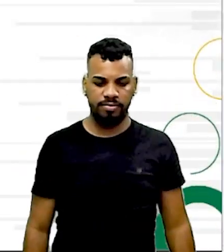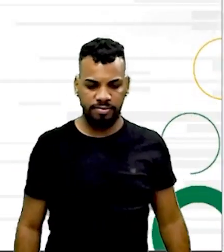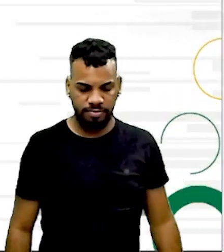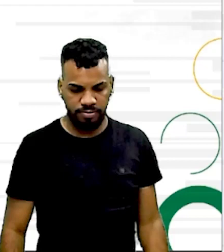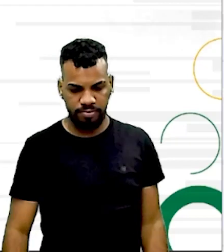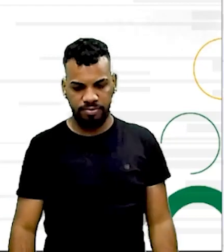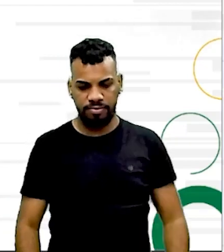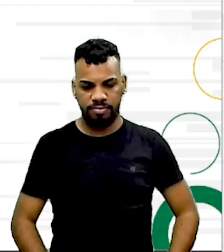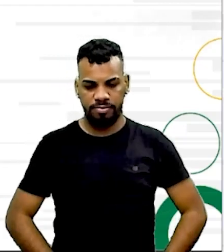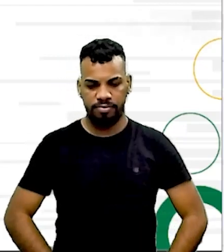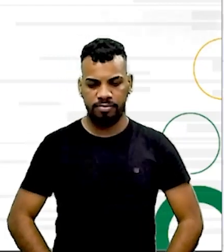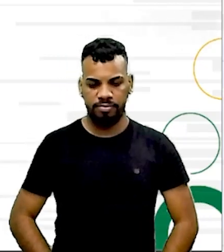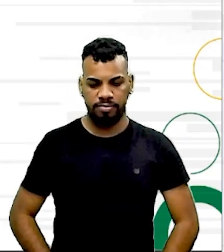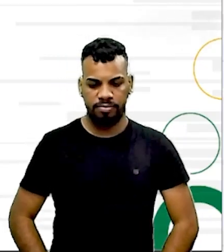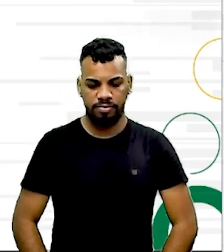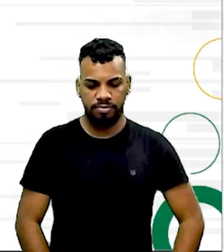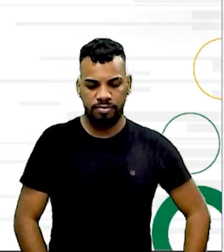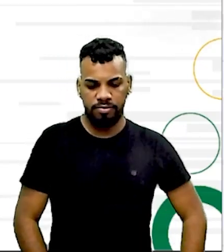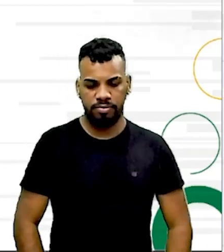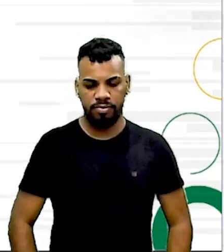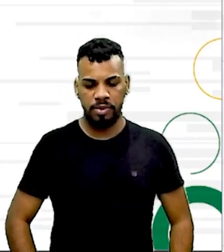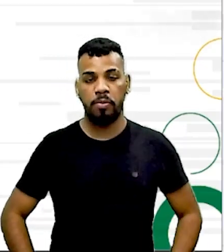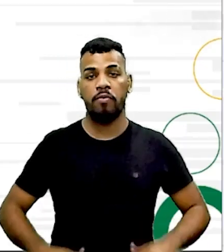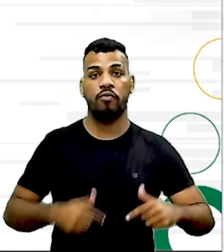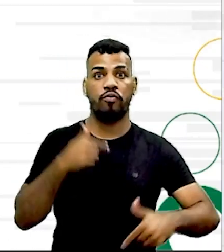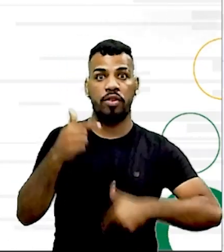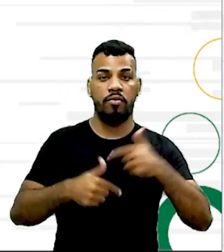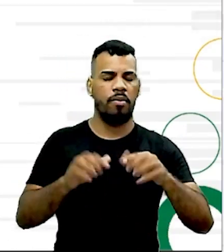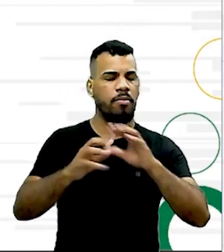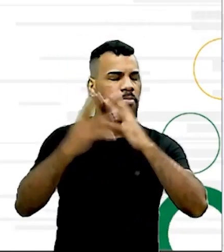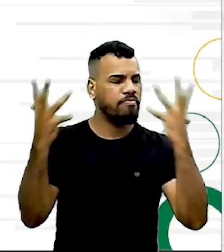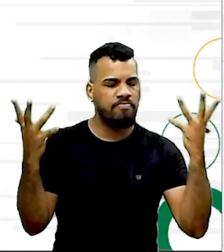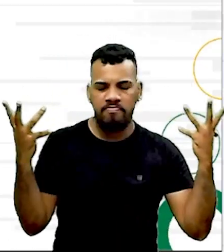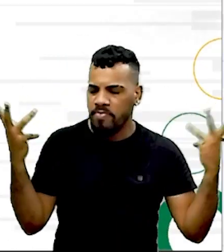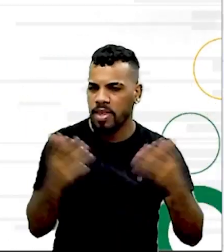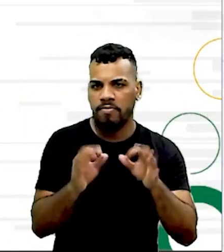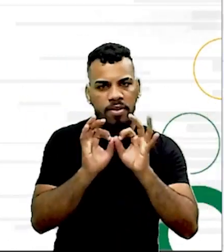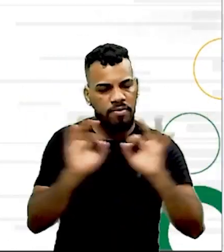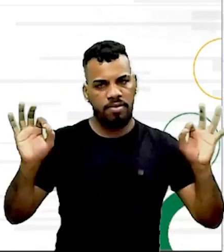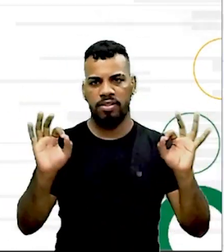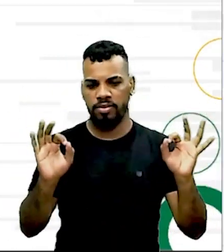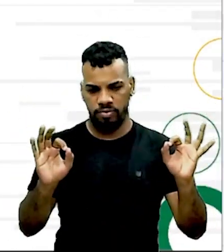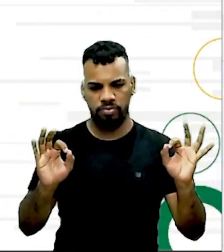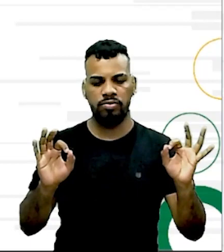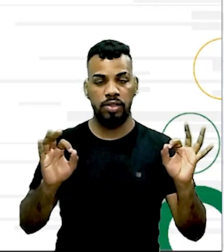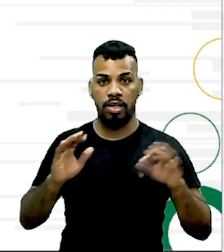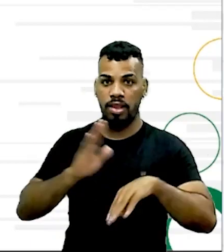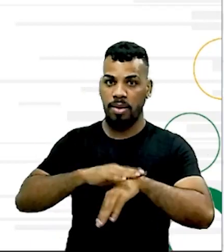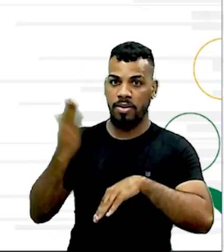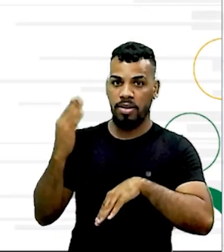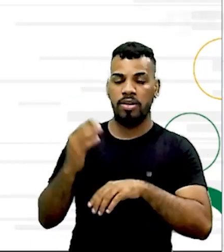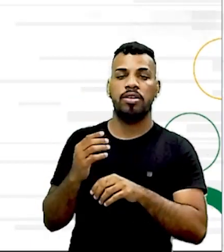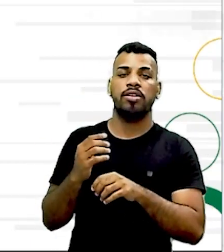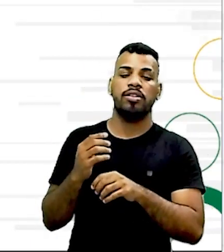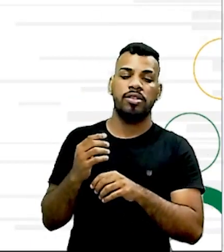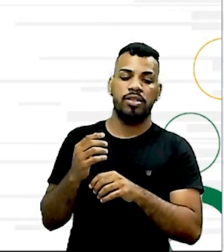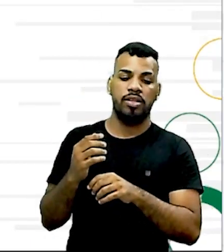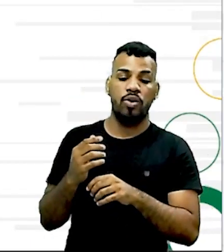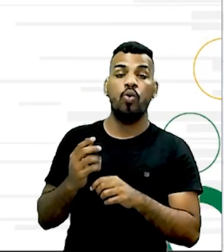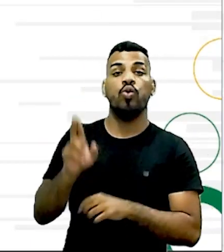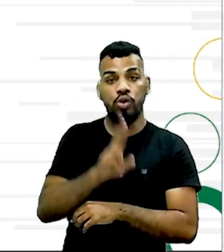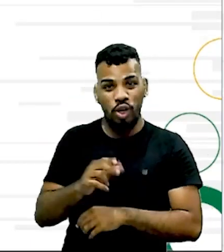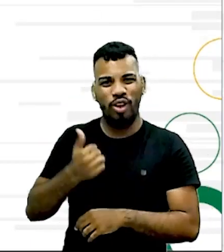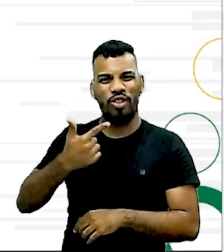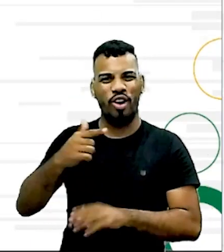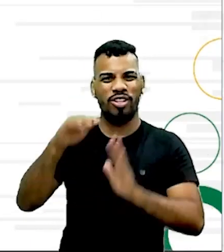Rabbit. Ele fez um trabalho excepcional para a época, mostrando, usando os 12 princípios, tanto é que